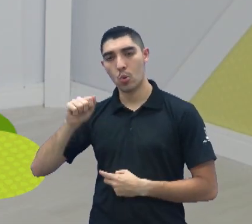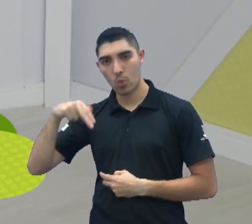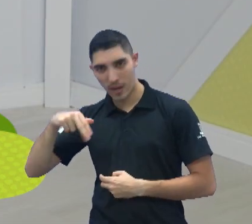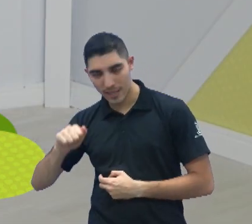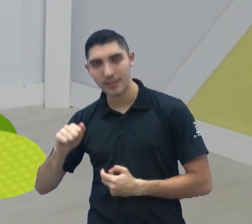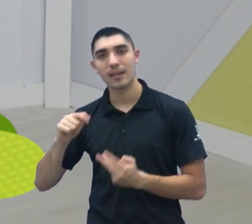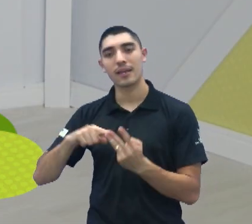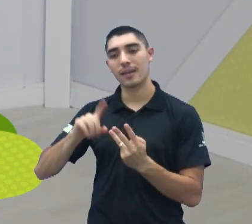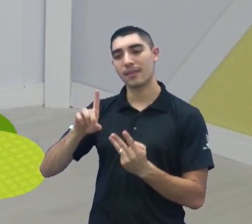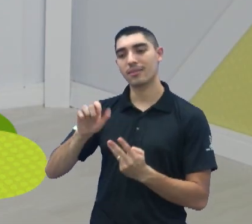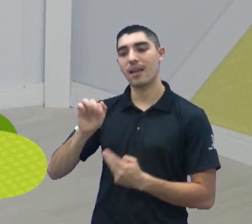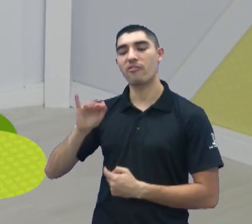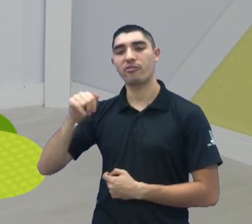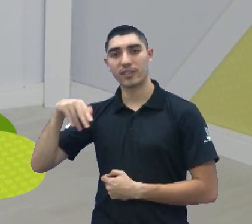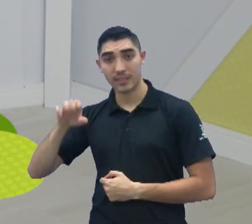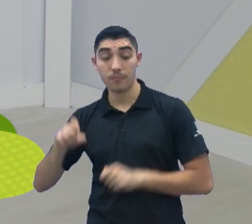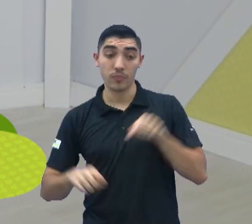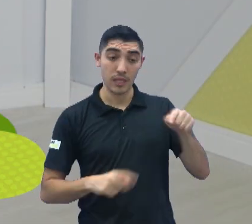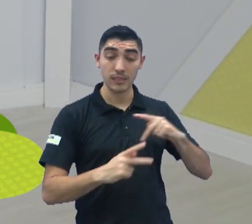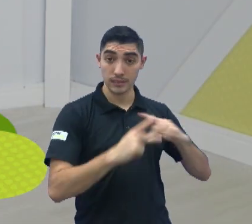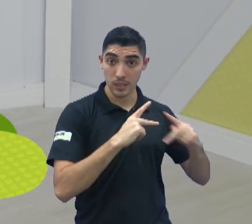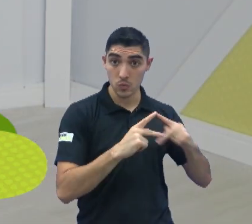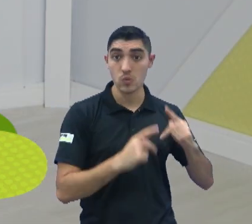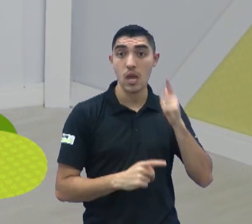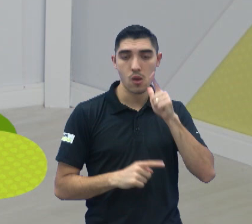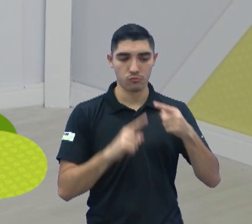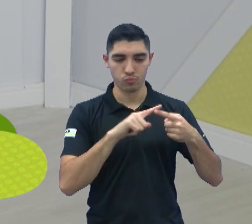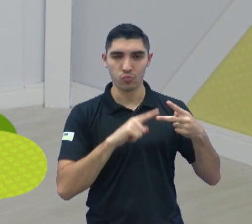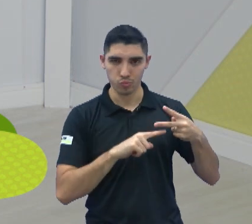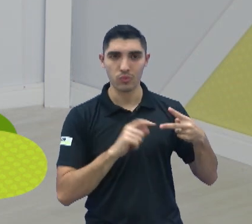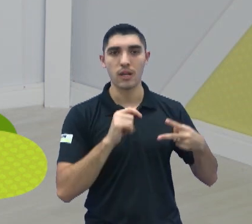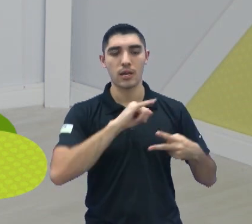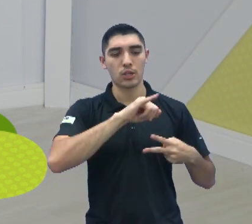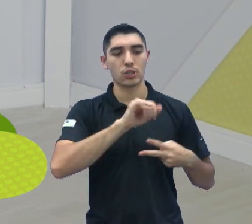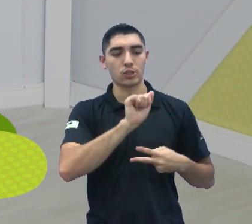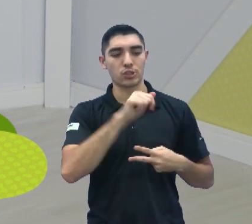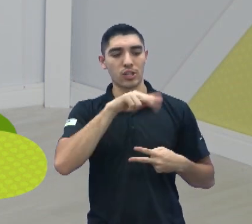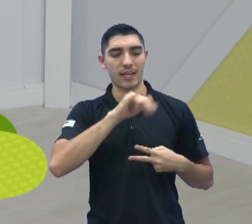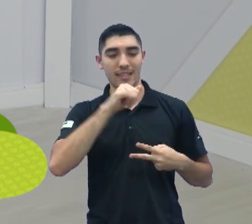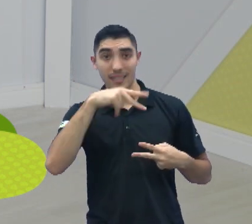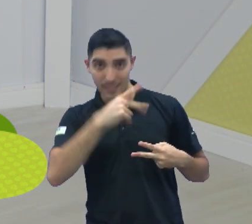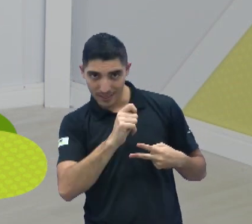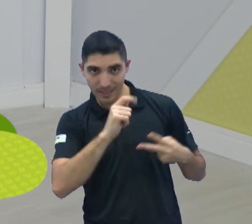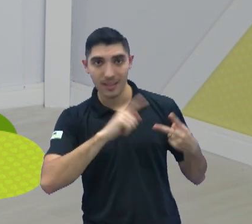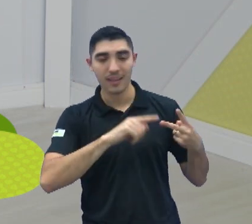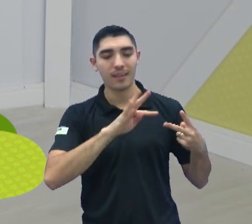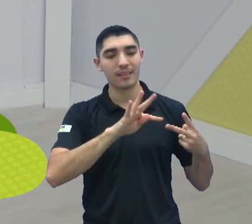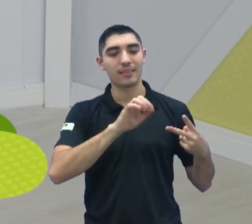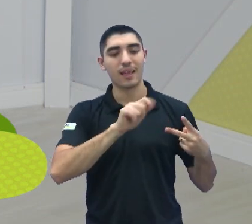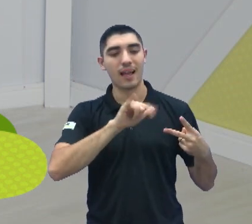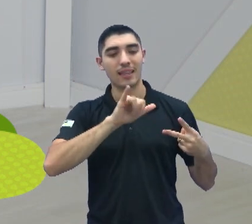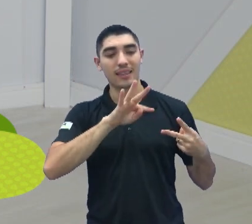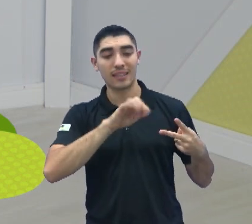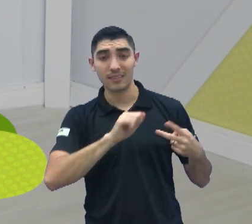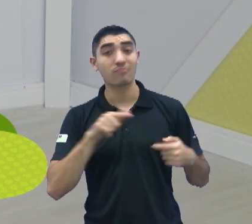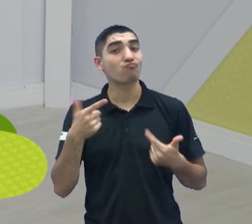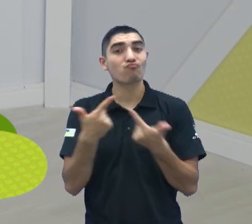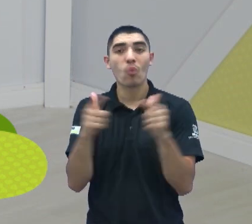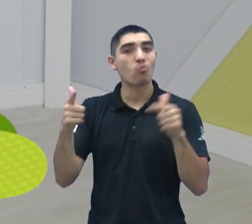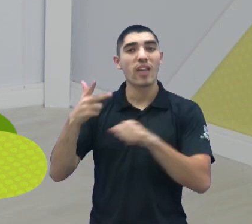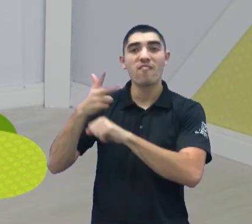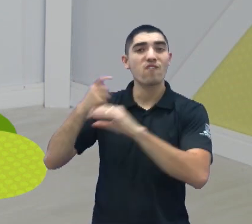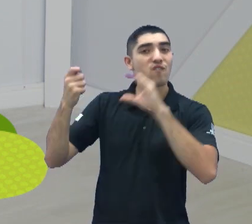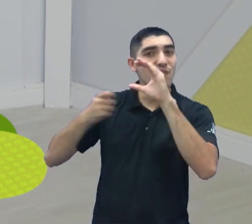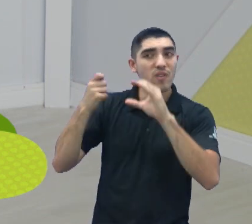2 gols do São José foram anotados pela Jaquinha e a Thalita. Não teve cobertura, não tem imagens do jogo, não